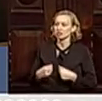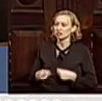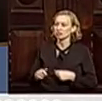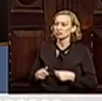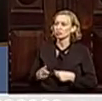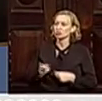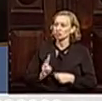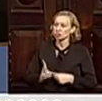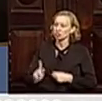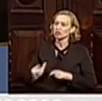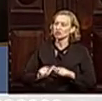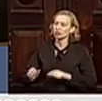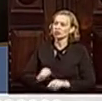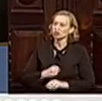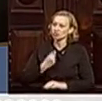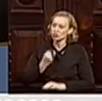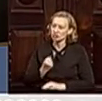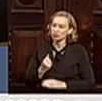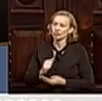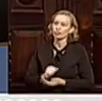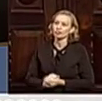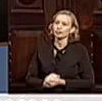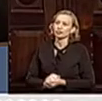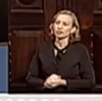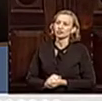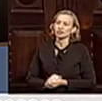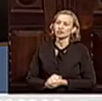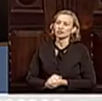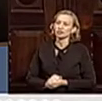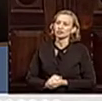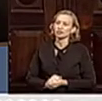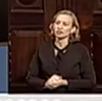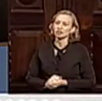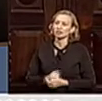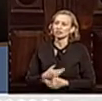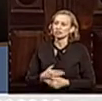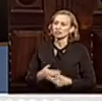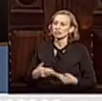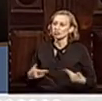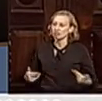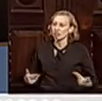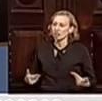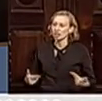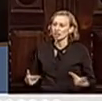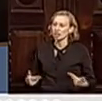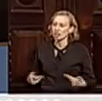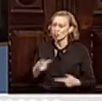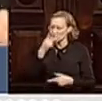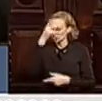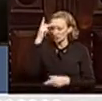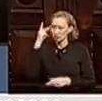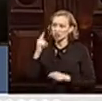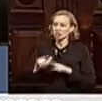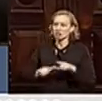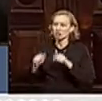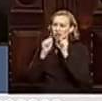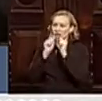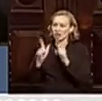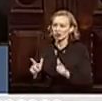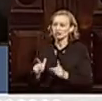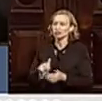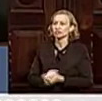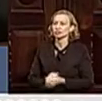políticas. Assim, como diversos setores da Alerge, temos nesse projeto o momento mais